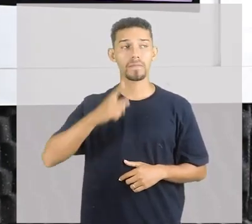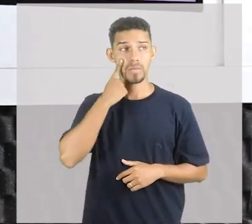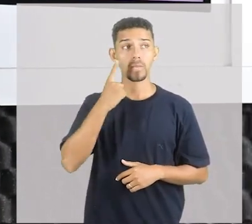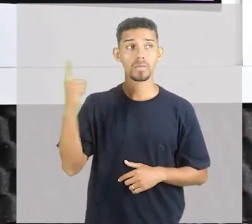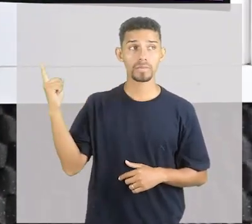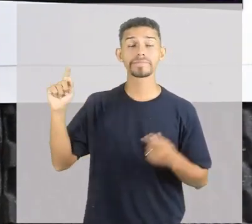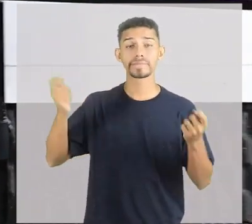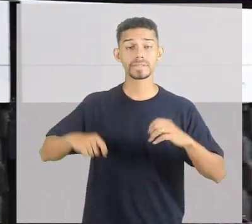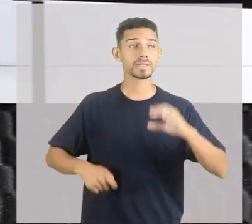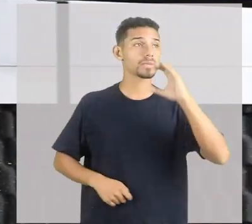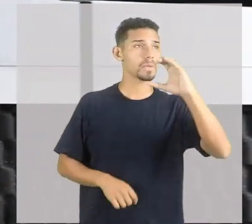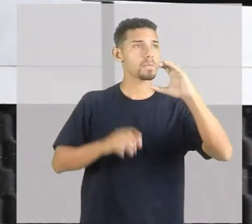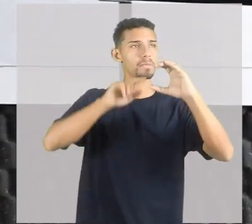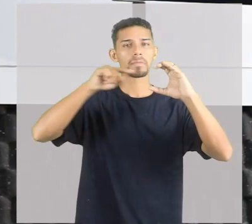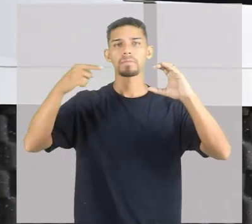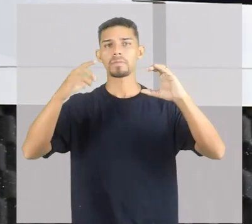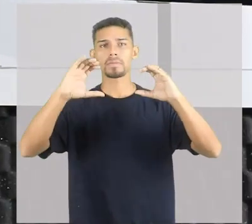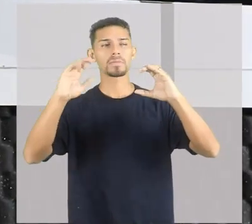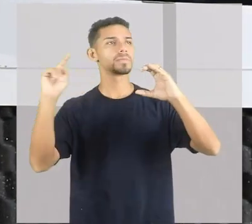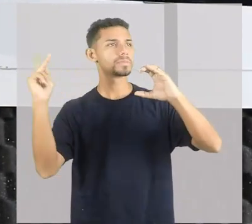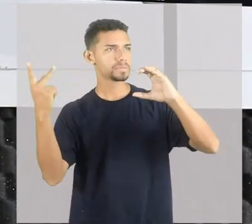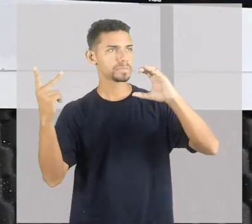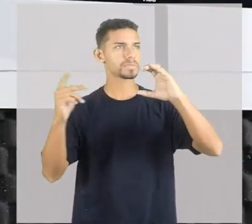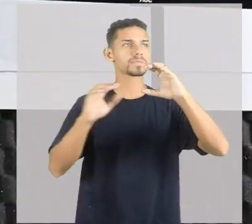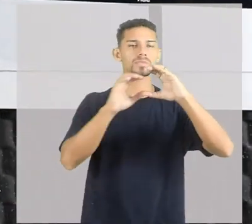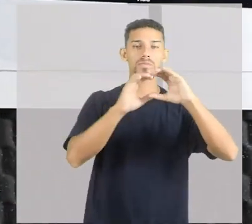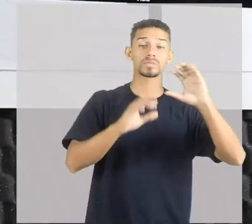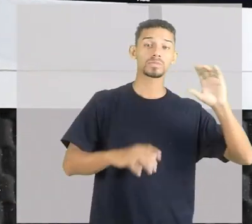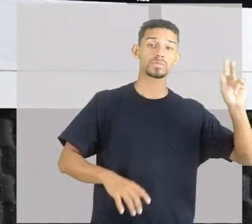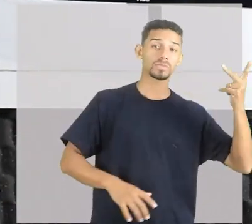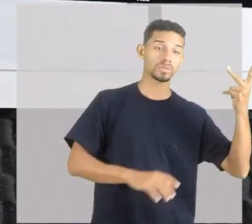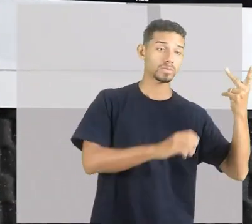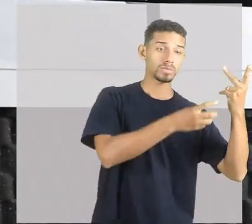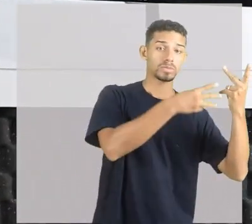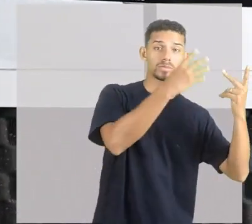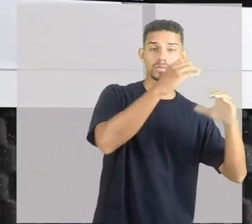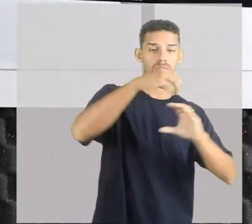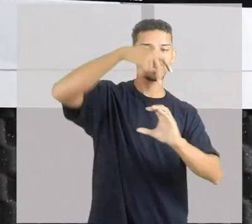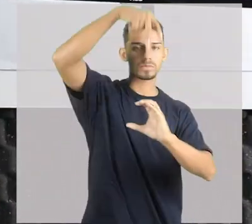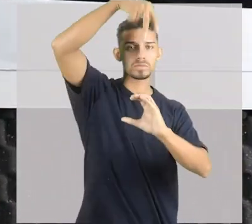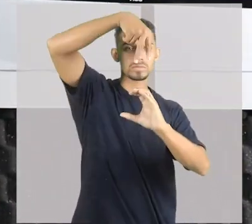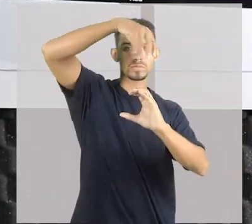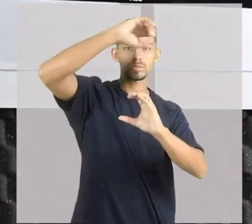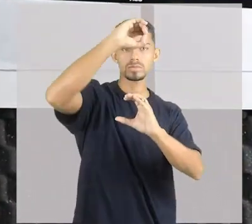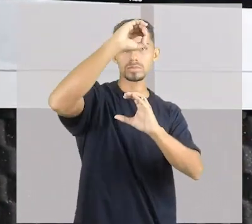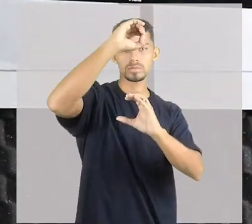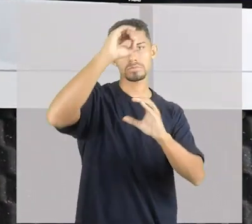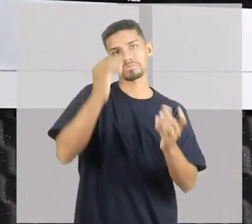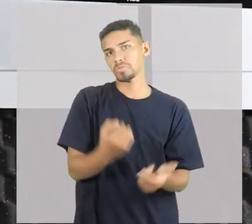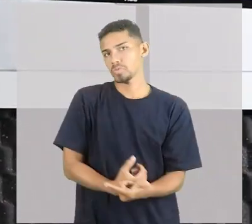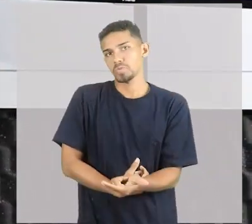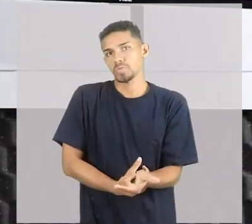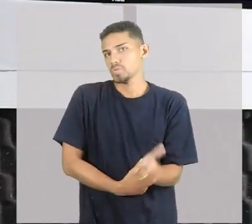ter uma estrutura dessa aqui, ó. Foca em mim, ó. Isso é uma cetona. Não tem ali.